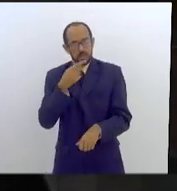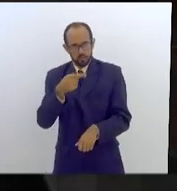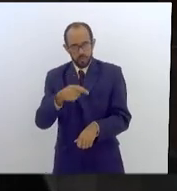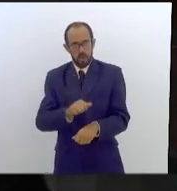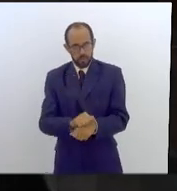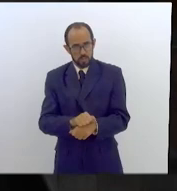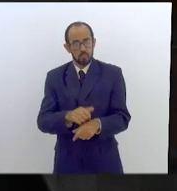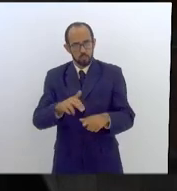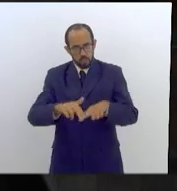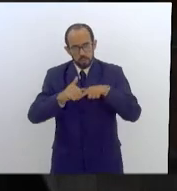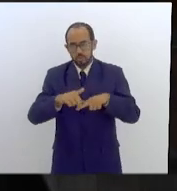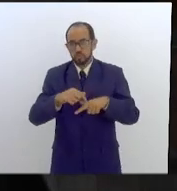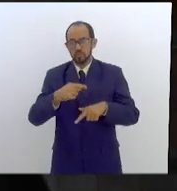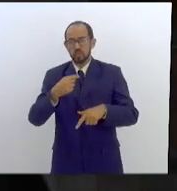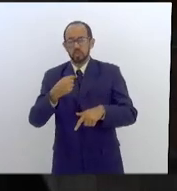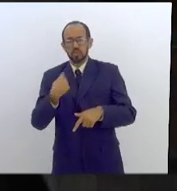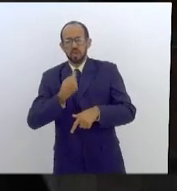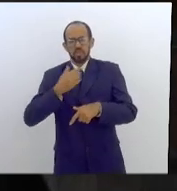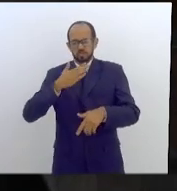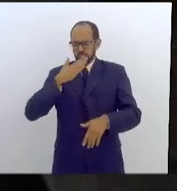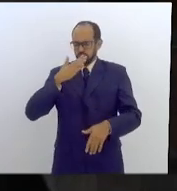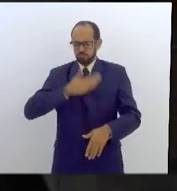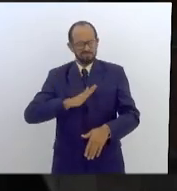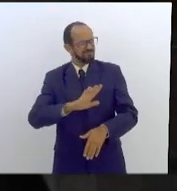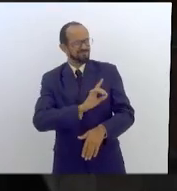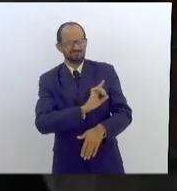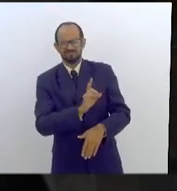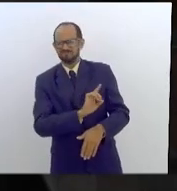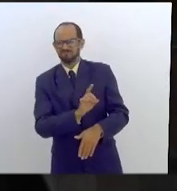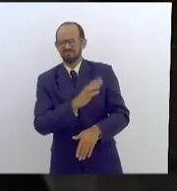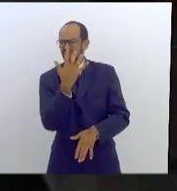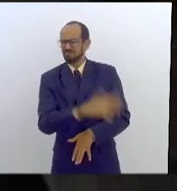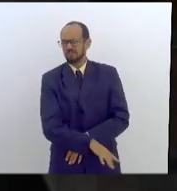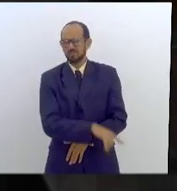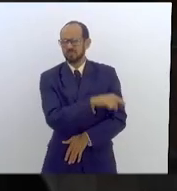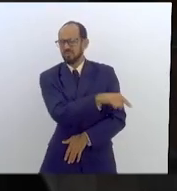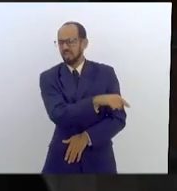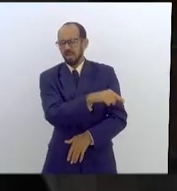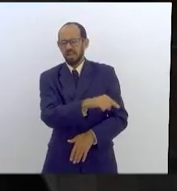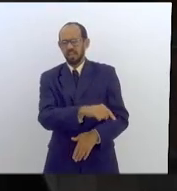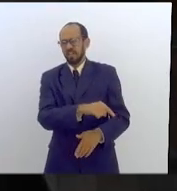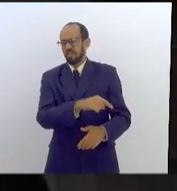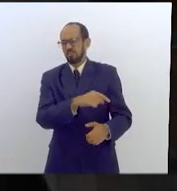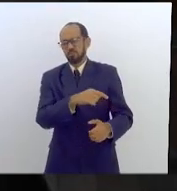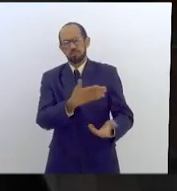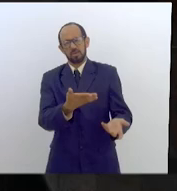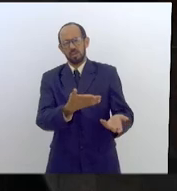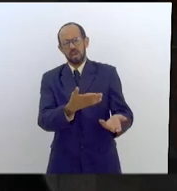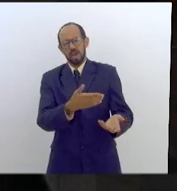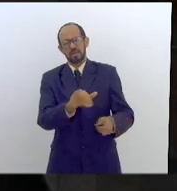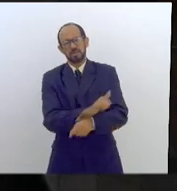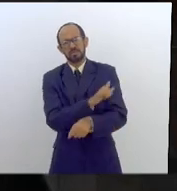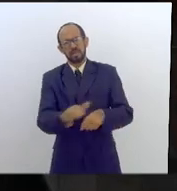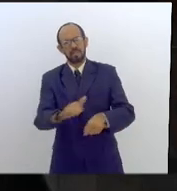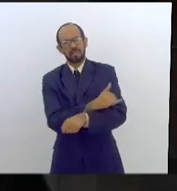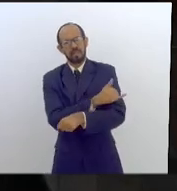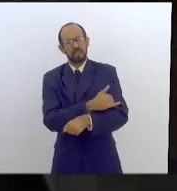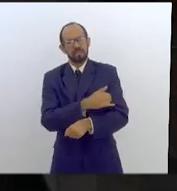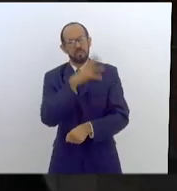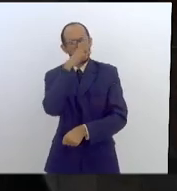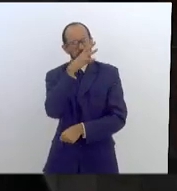repulsa nossa absoluta rejeição e indignação a esta manobra grotesca